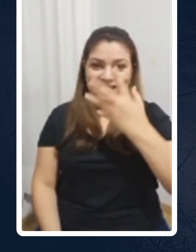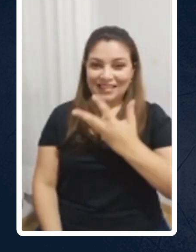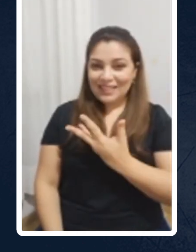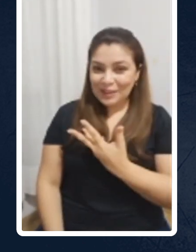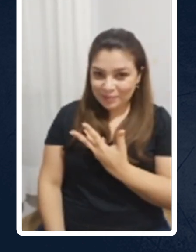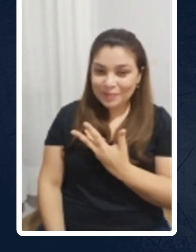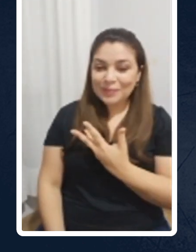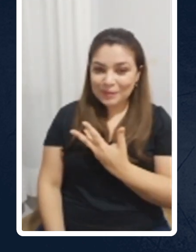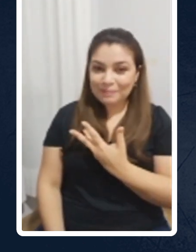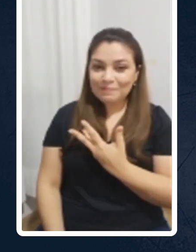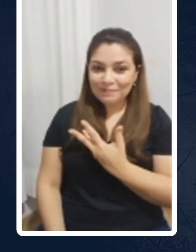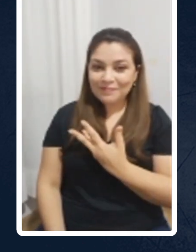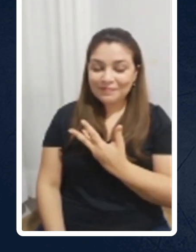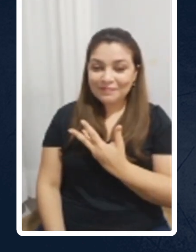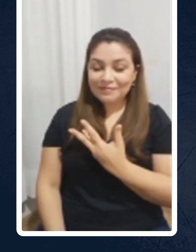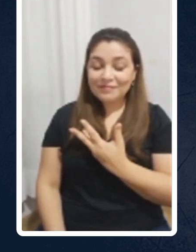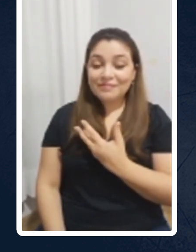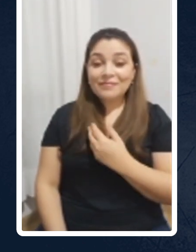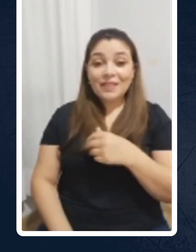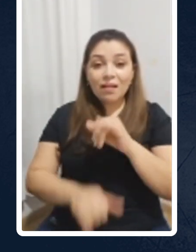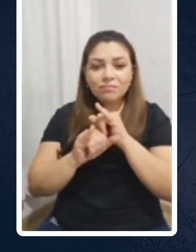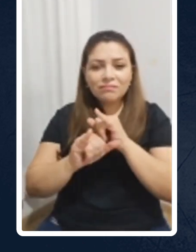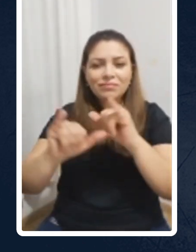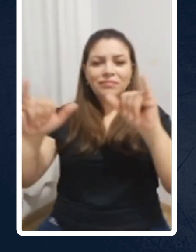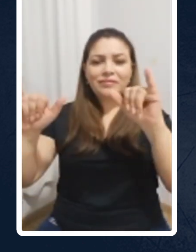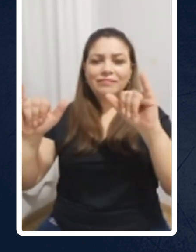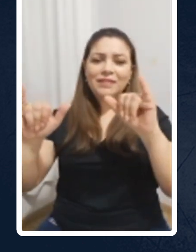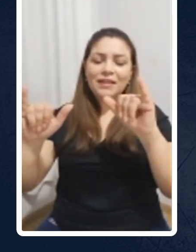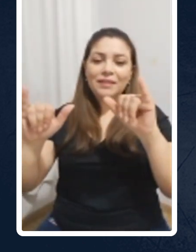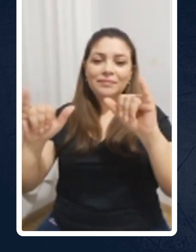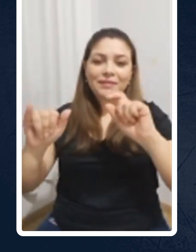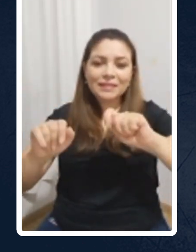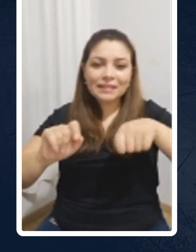A mensagem final eu vou fazer